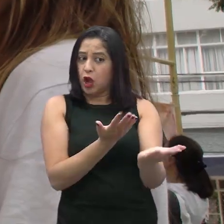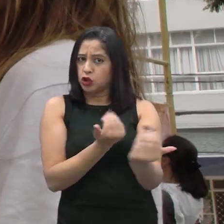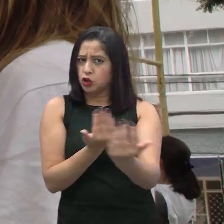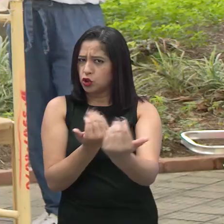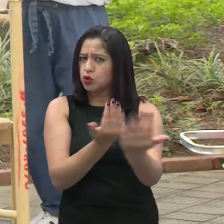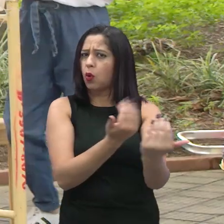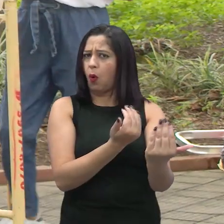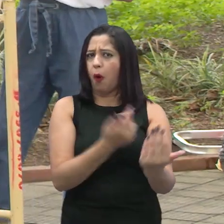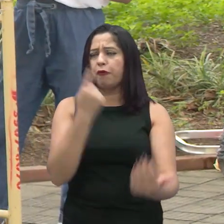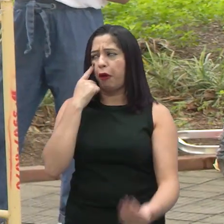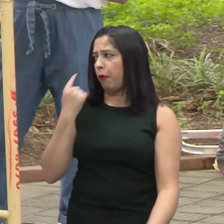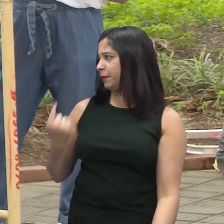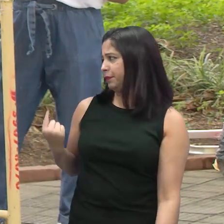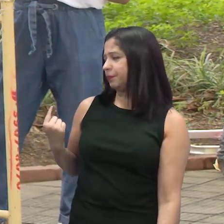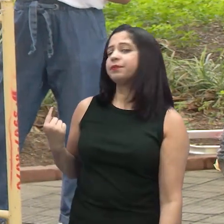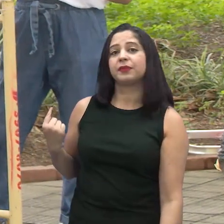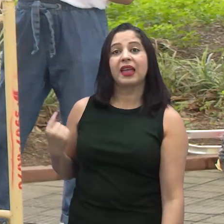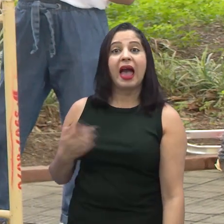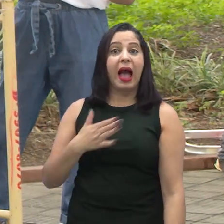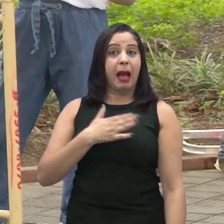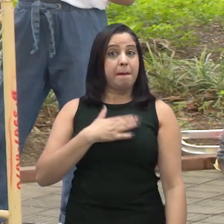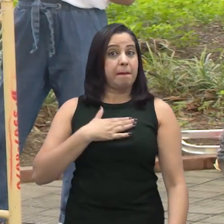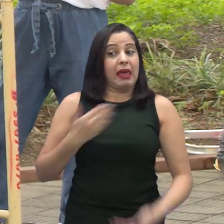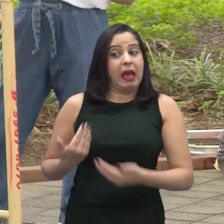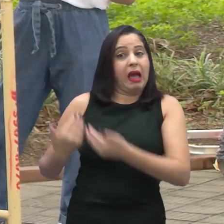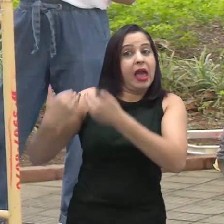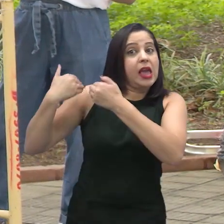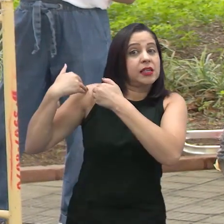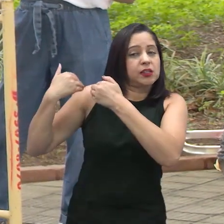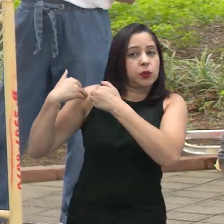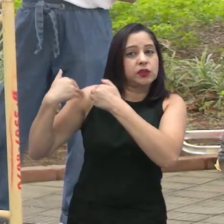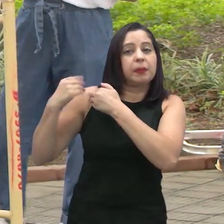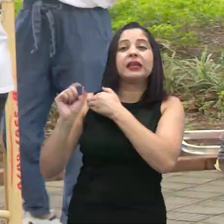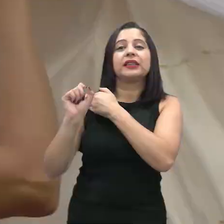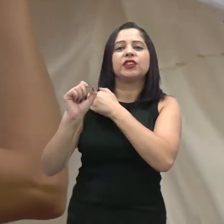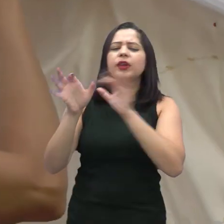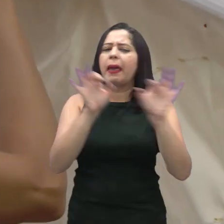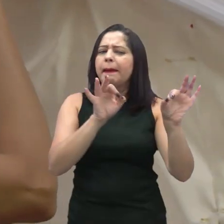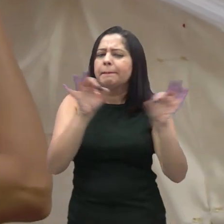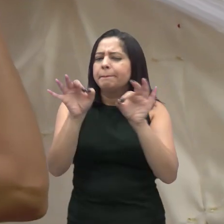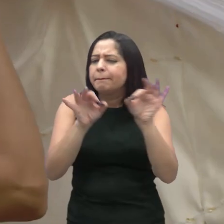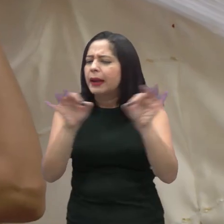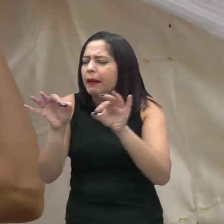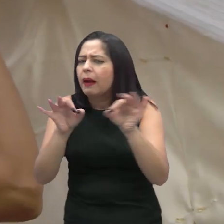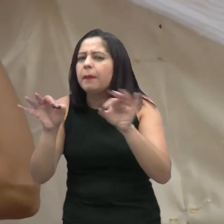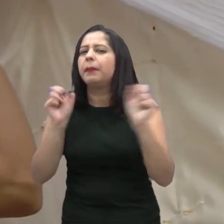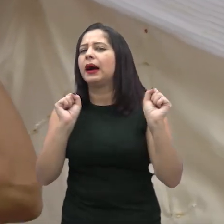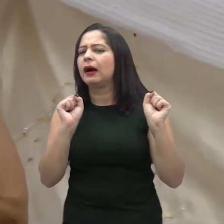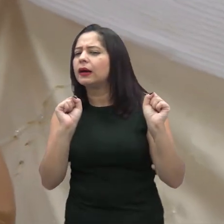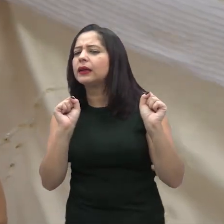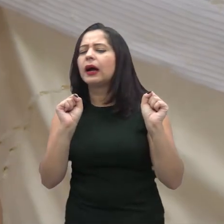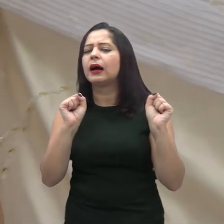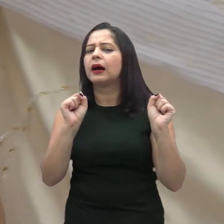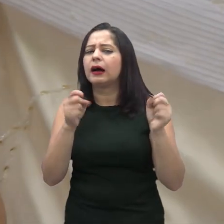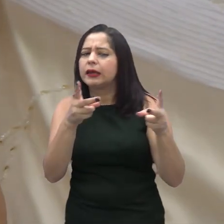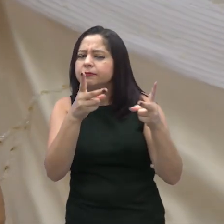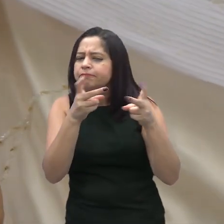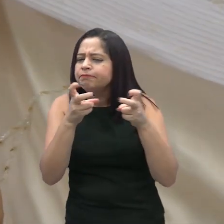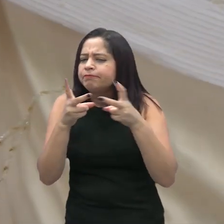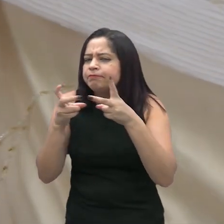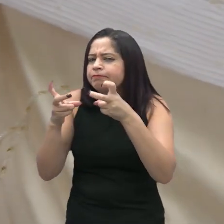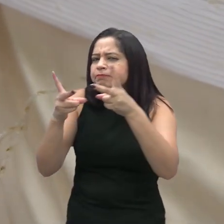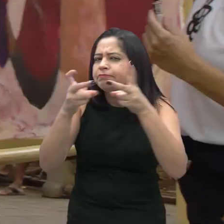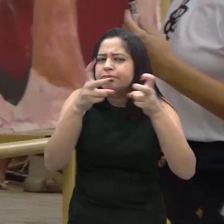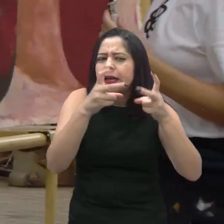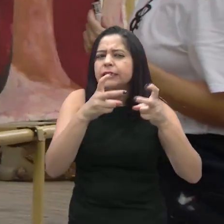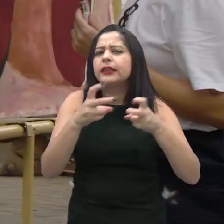a sua produção. A minha função ficou mais em organizar e perceber essa capacidade de trazer o trabalho de